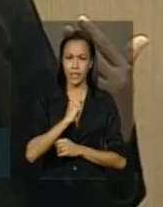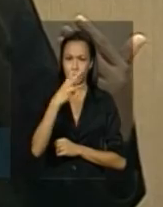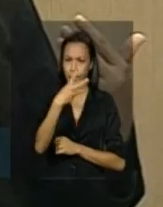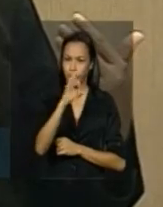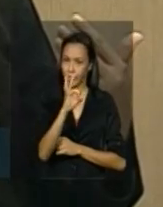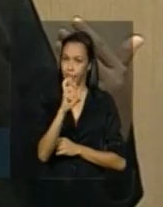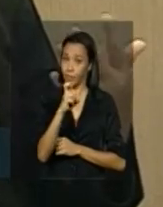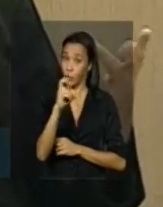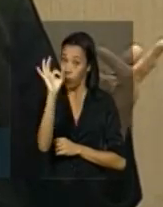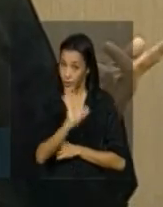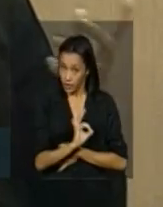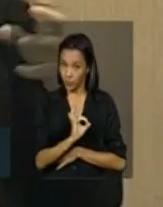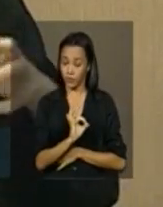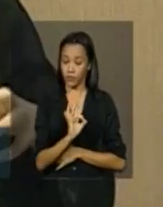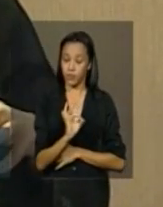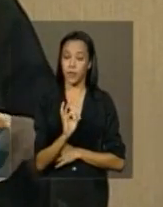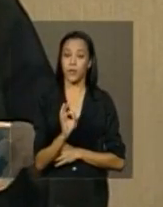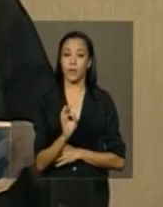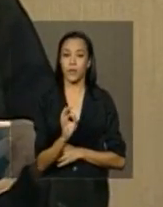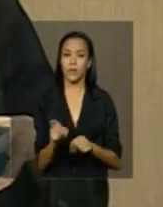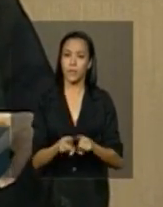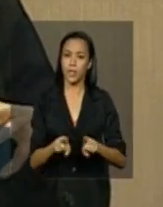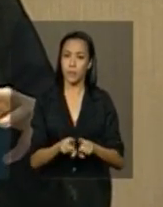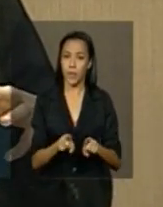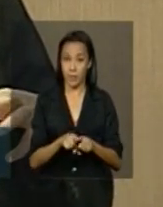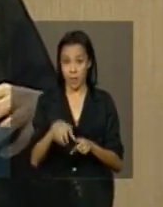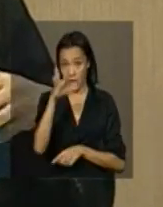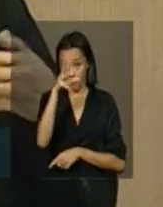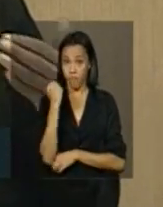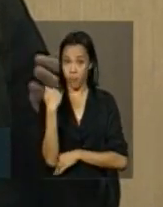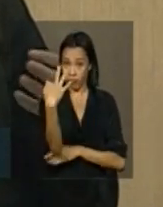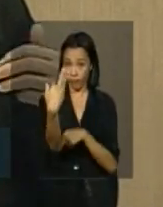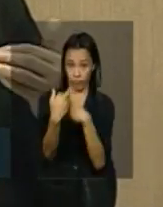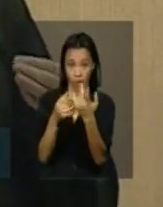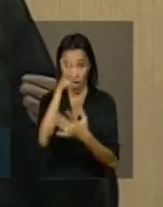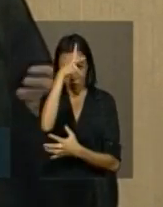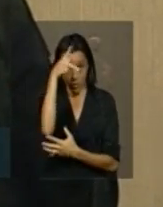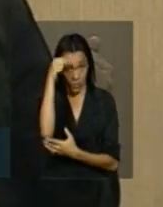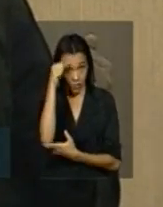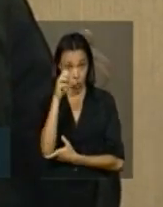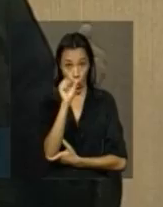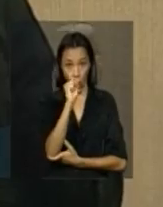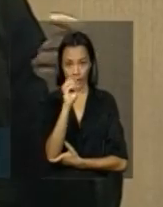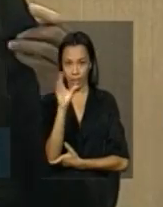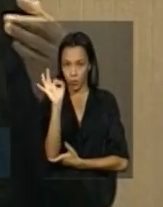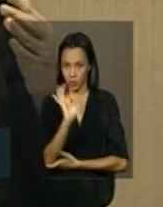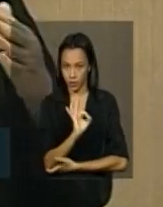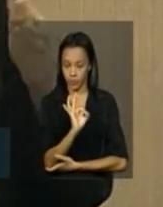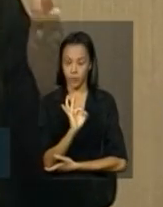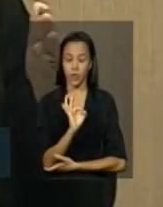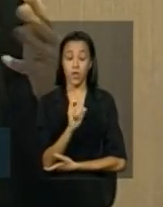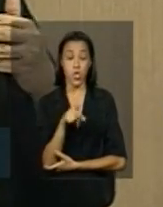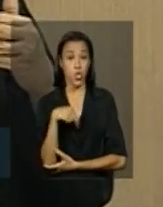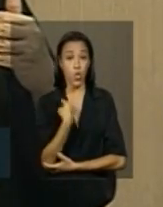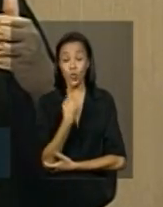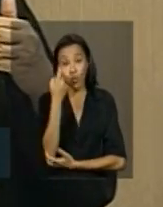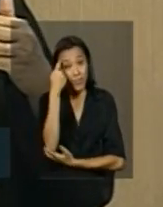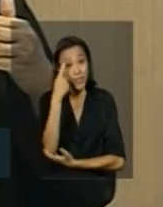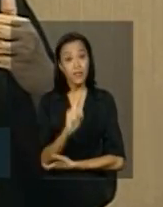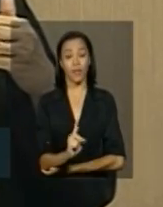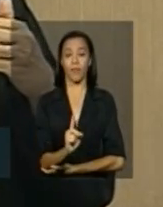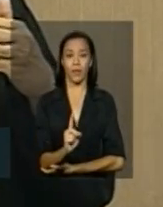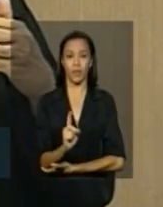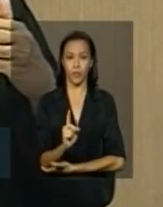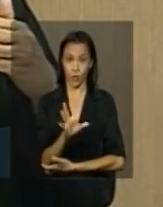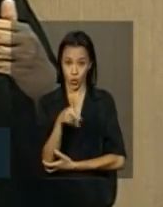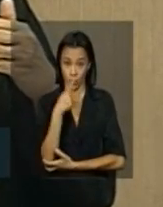35% tá e pela pela floresta amazônica ele tem reserva legal de 80% Nós não sabemos quando eu tô falando aqui